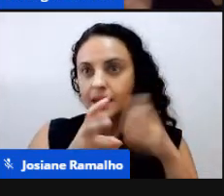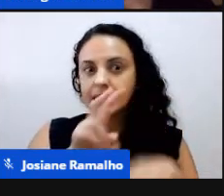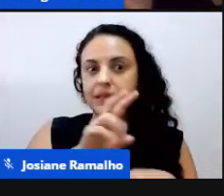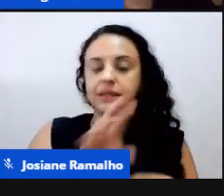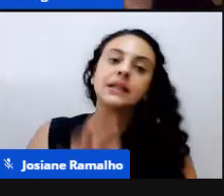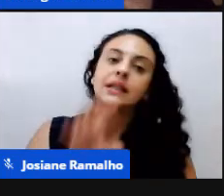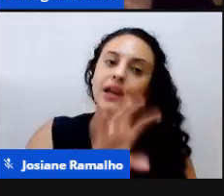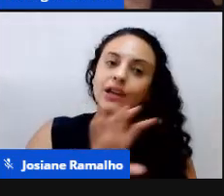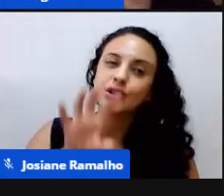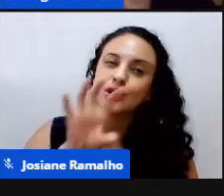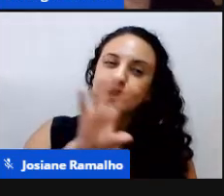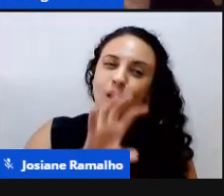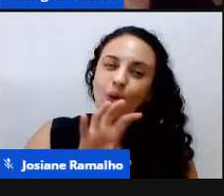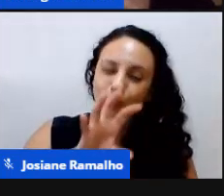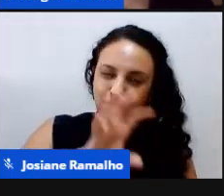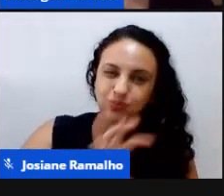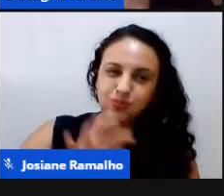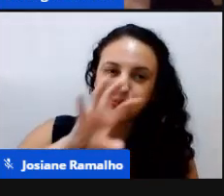pais têm